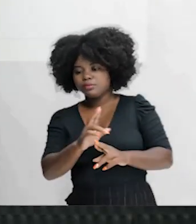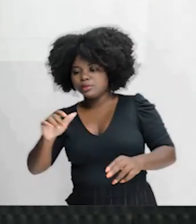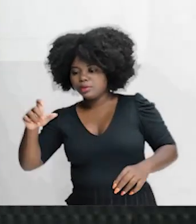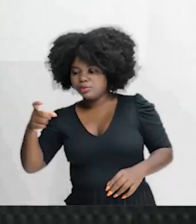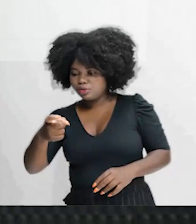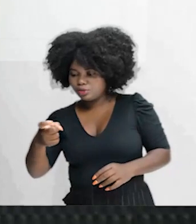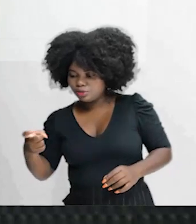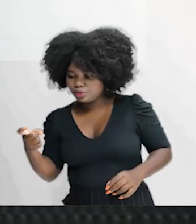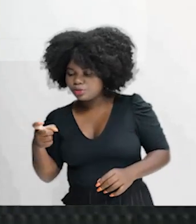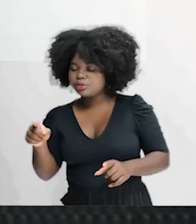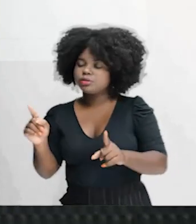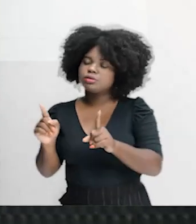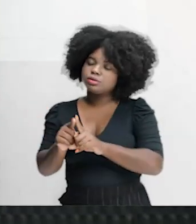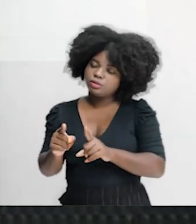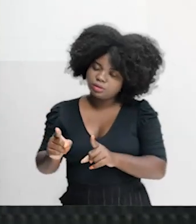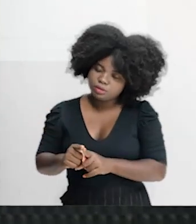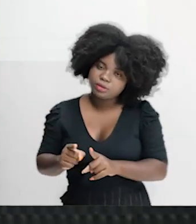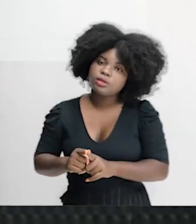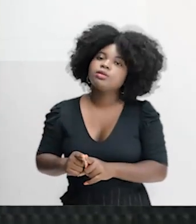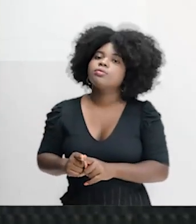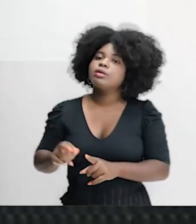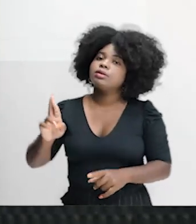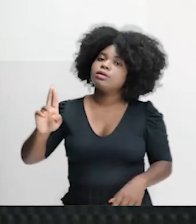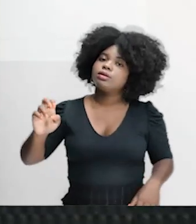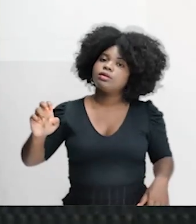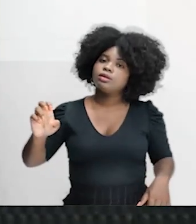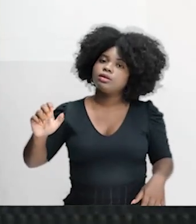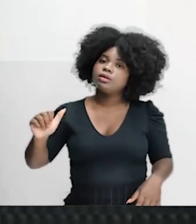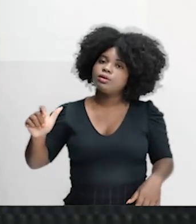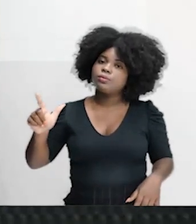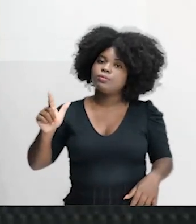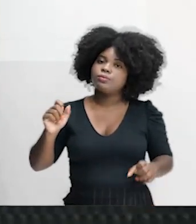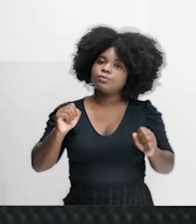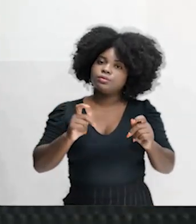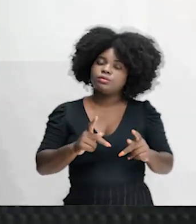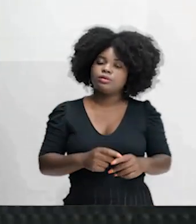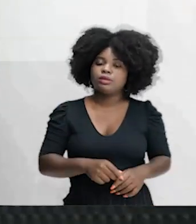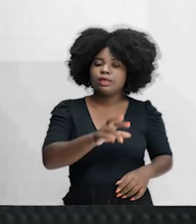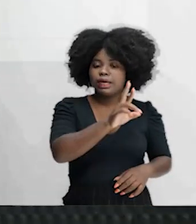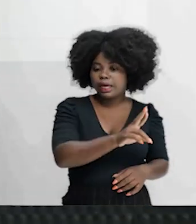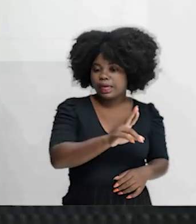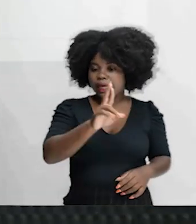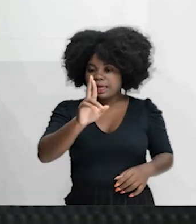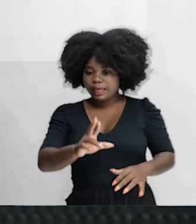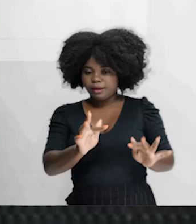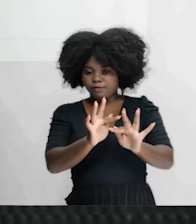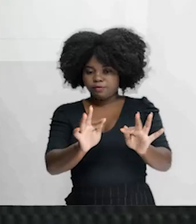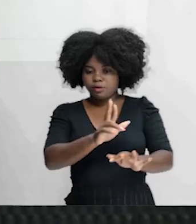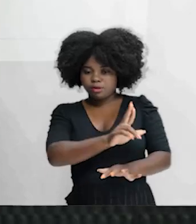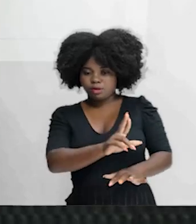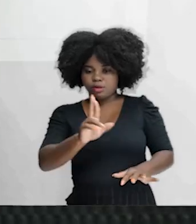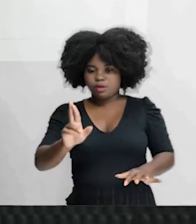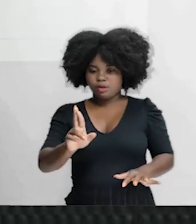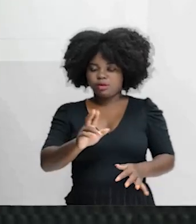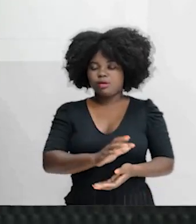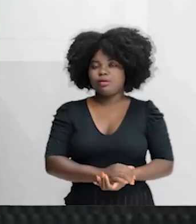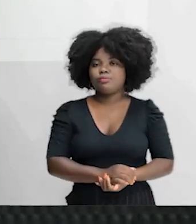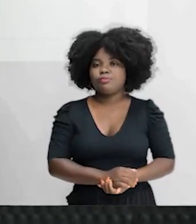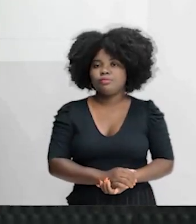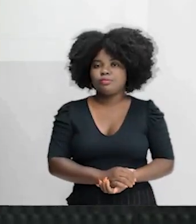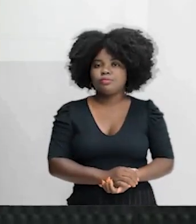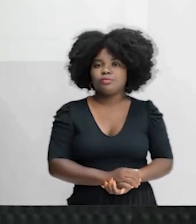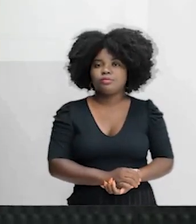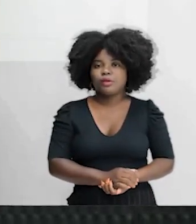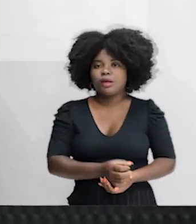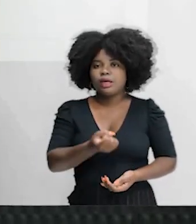x, que também pertencem aos reais. Por isso que a gente fala de função de r em r. Às vezes o aluno ele não entende isso aí. Tá?